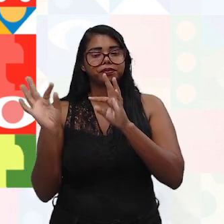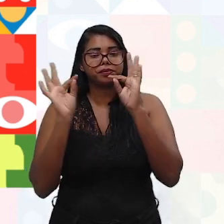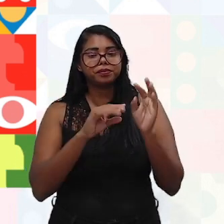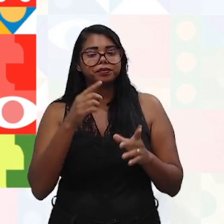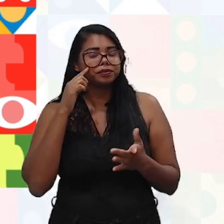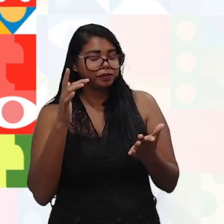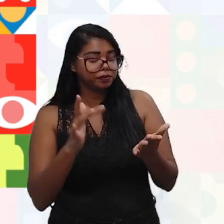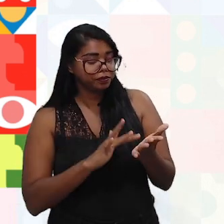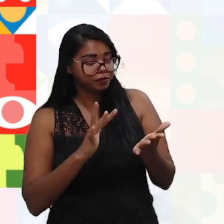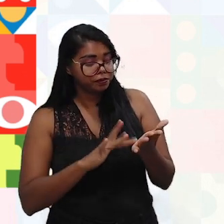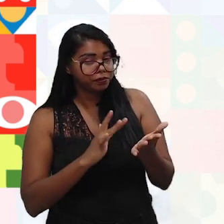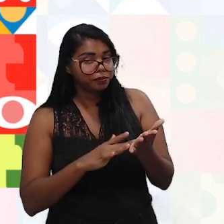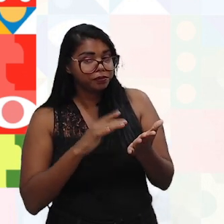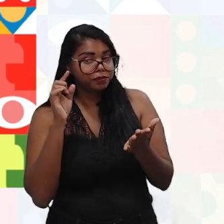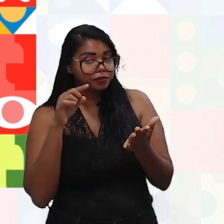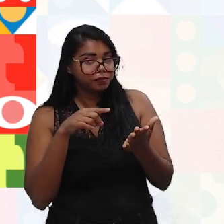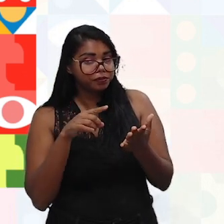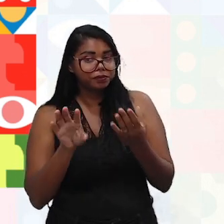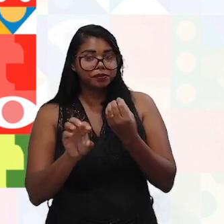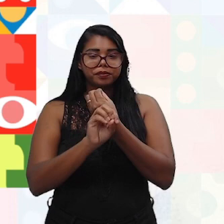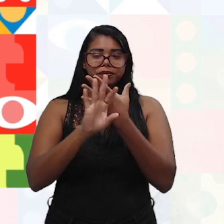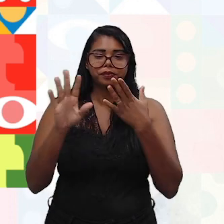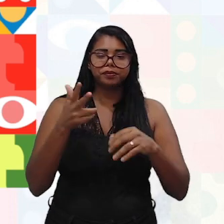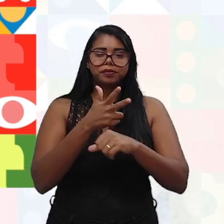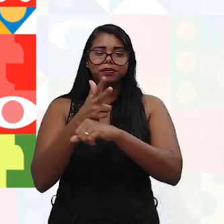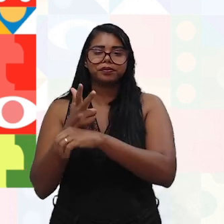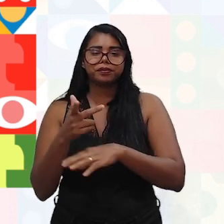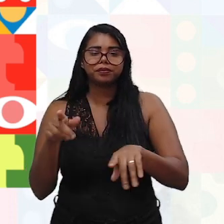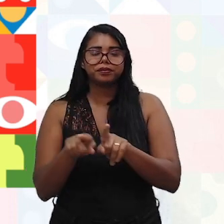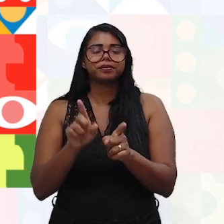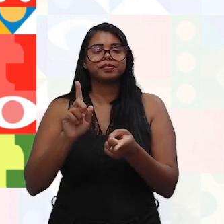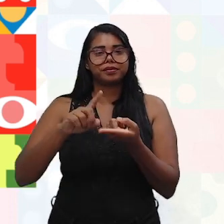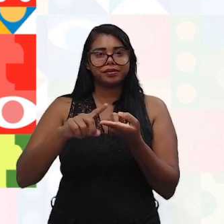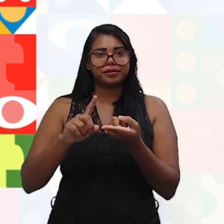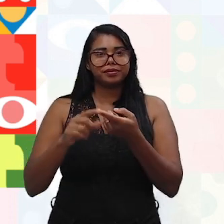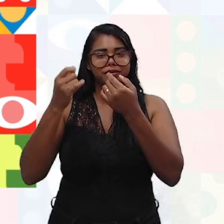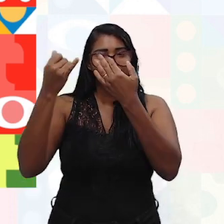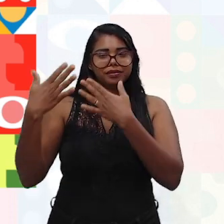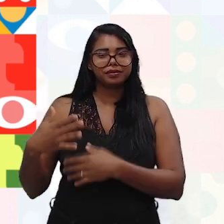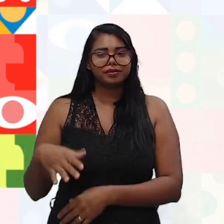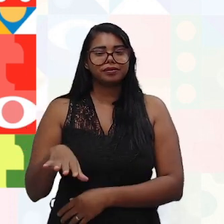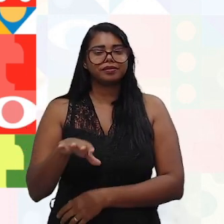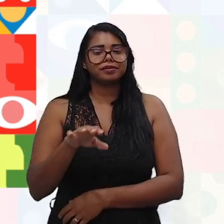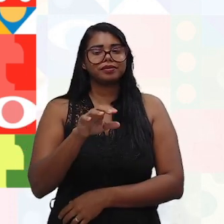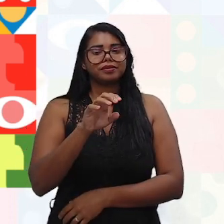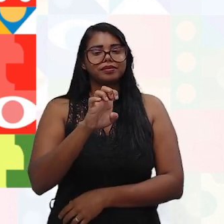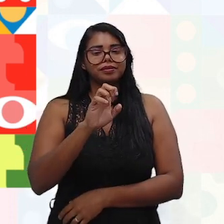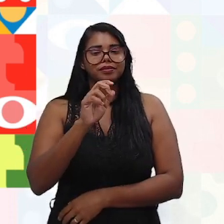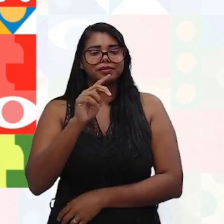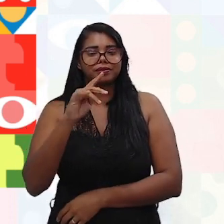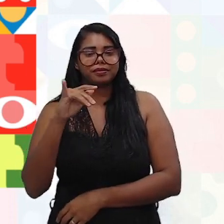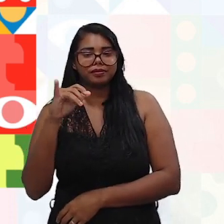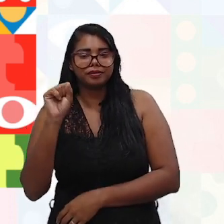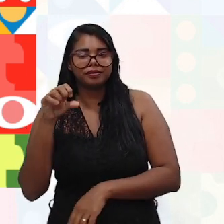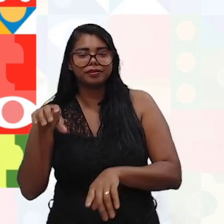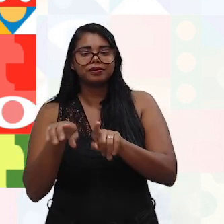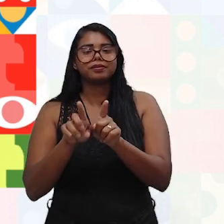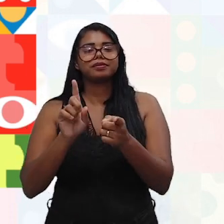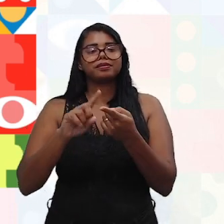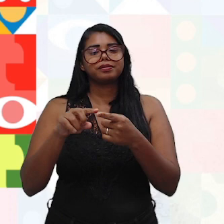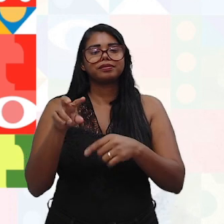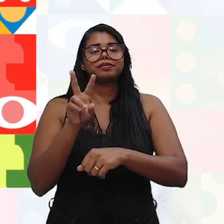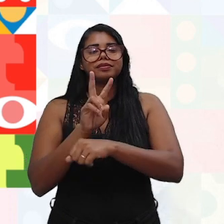e-book, e se der tempo aqui também em nossa videoaula, a gente vai ver um pouquinho sobre os EPIs. Então, são aqueles equipamentos de